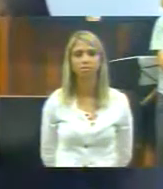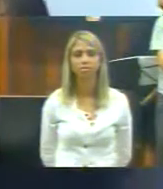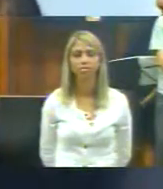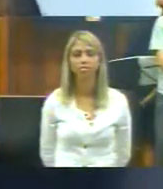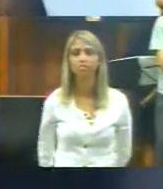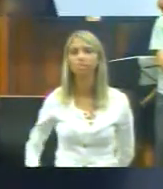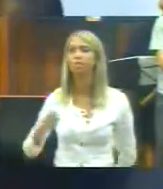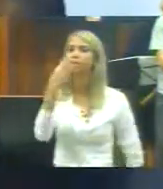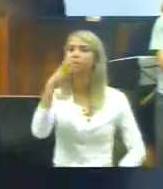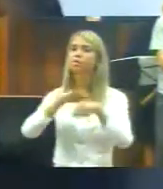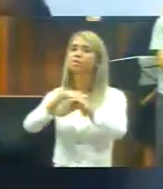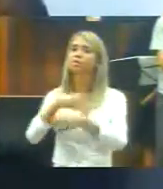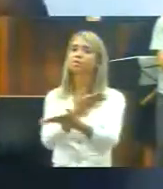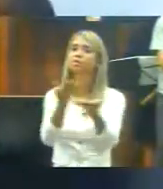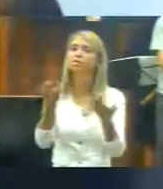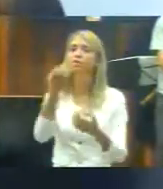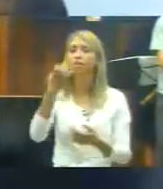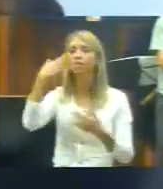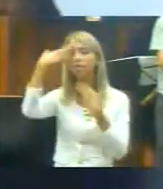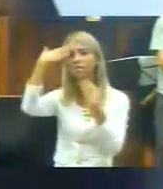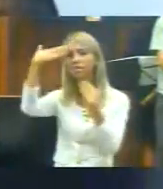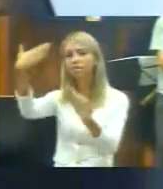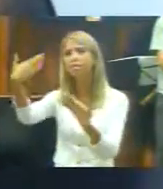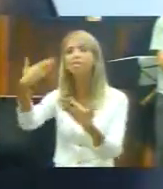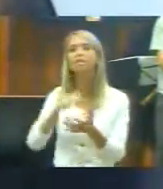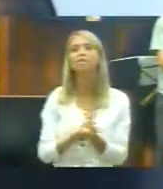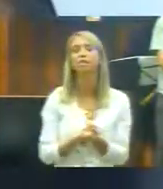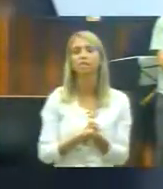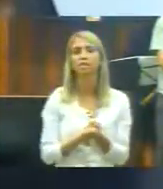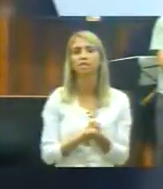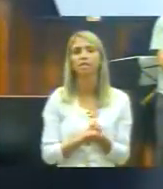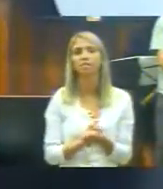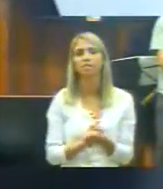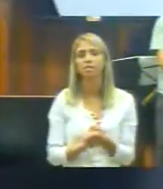Boa noite a todos. Queria agradecer a superintendência da...